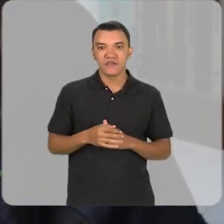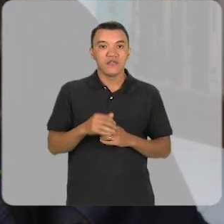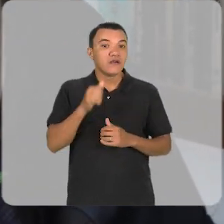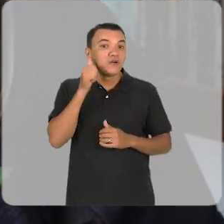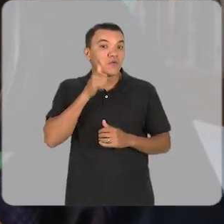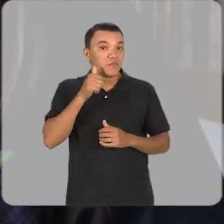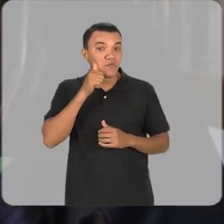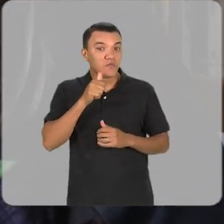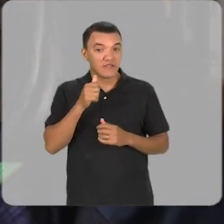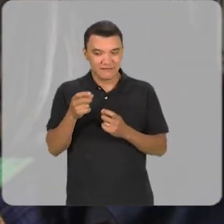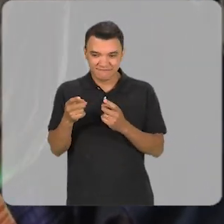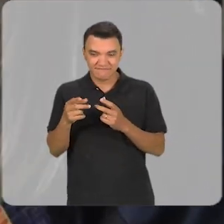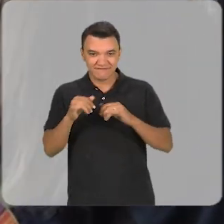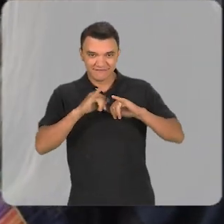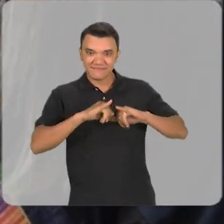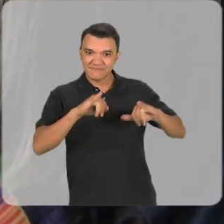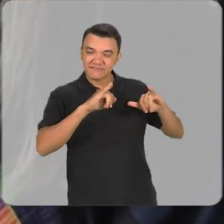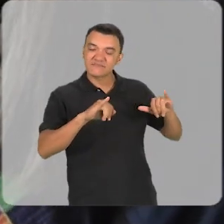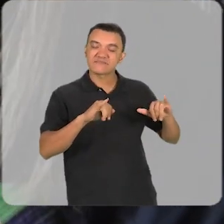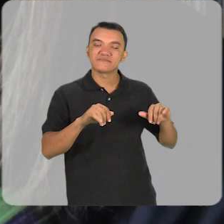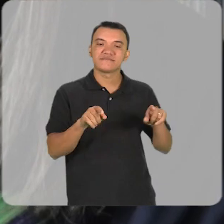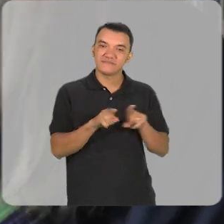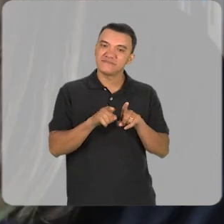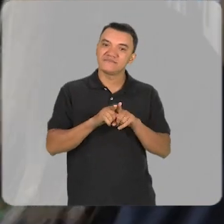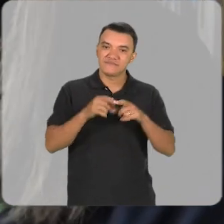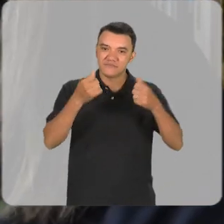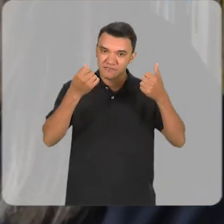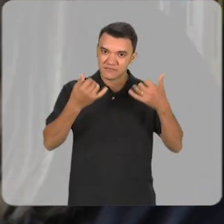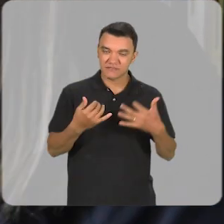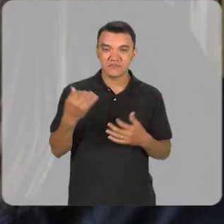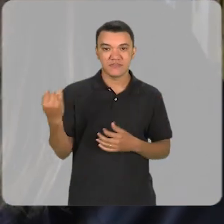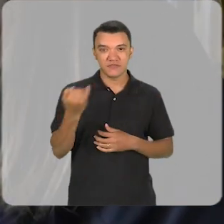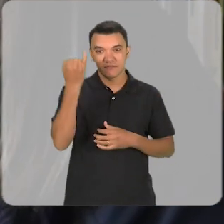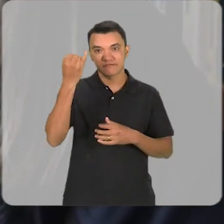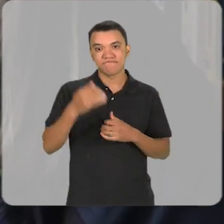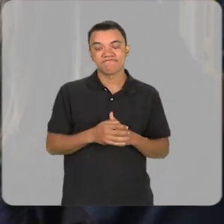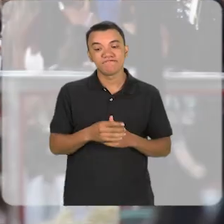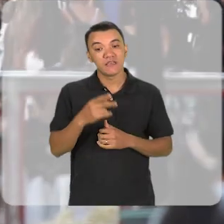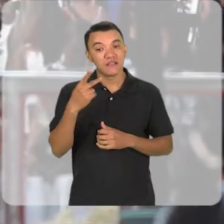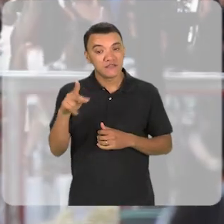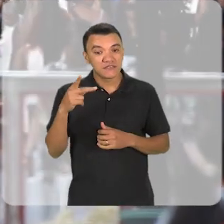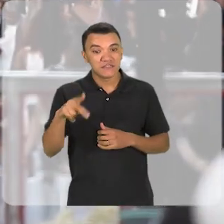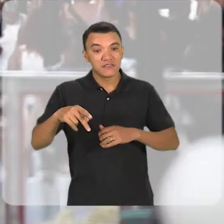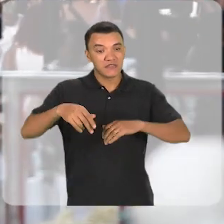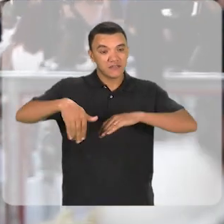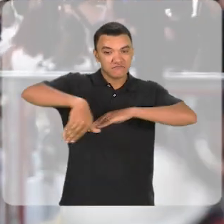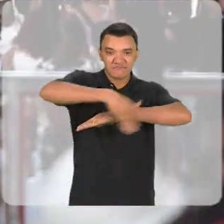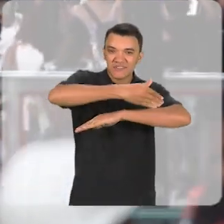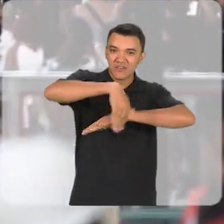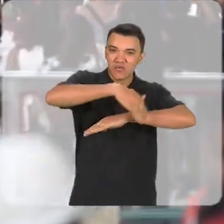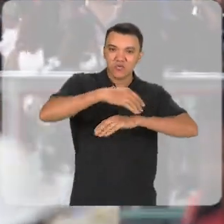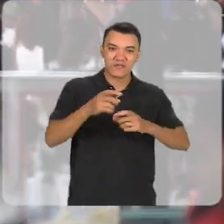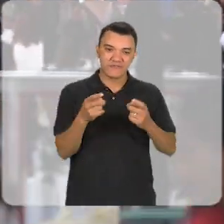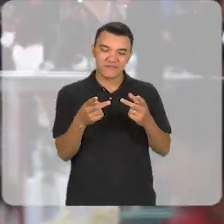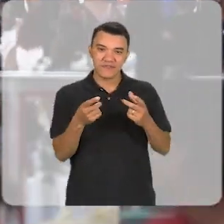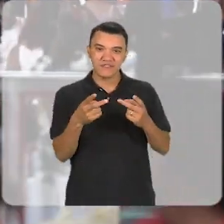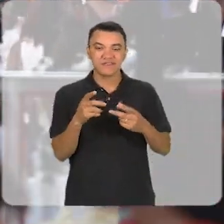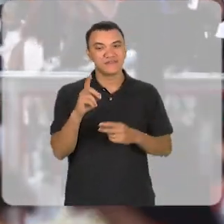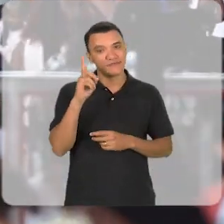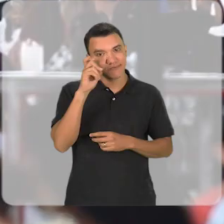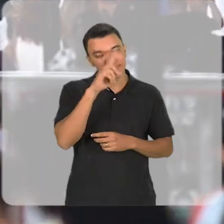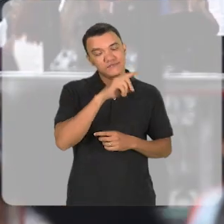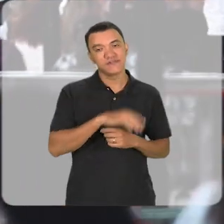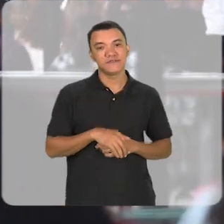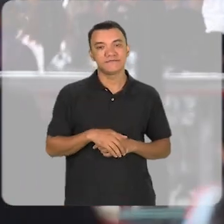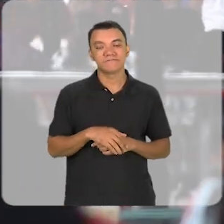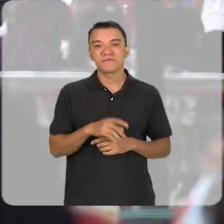sobrevivência e também das dificuldades encontradas na rua, né? A rua geralmente é vista como um espaço